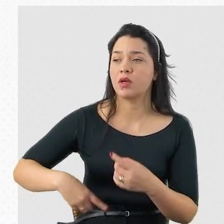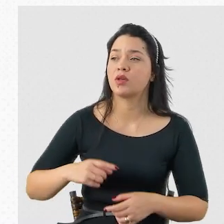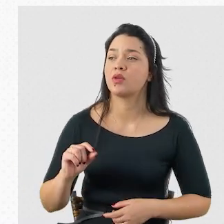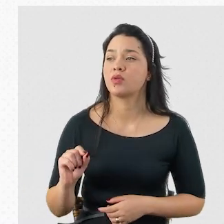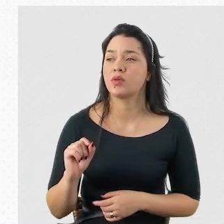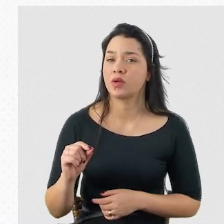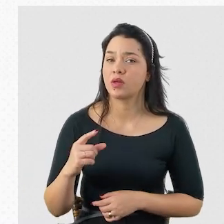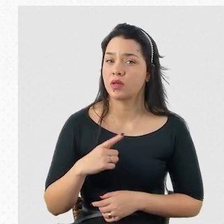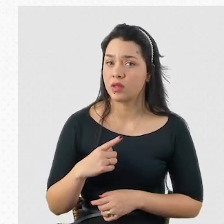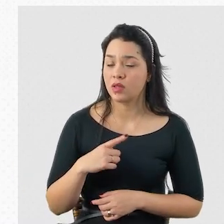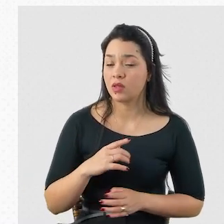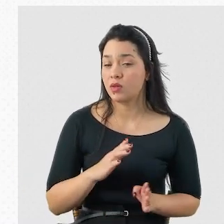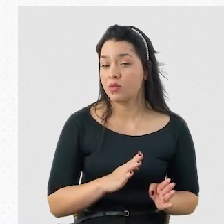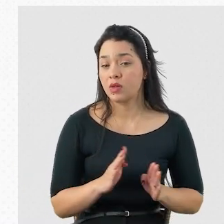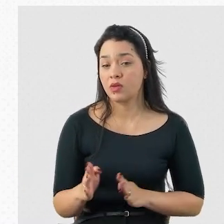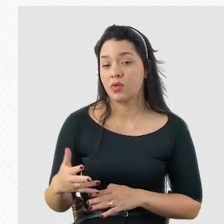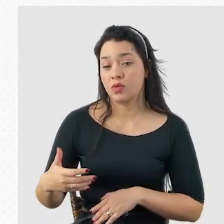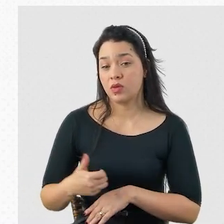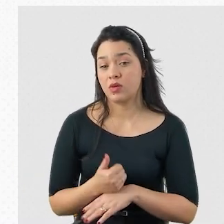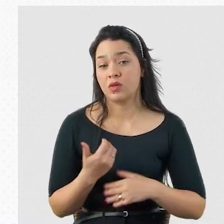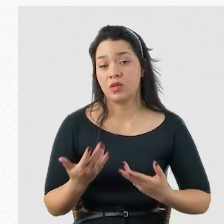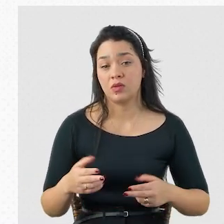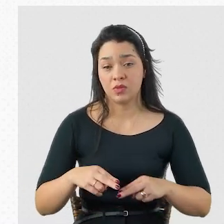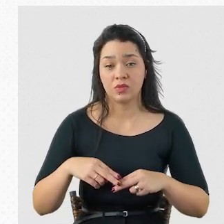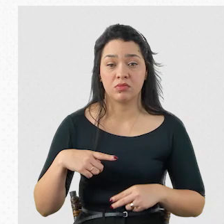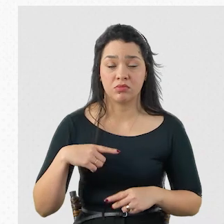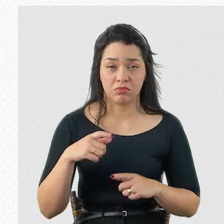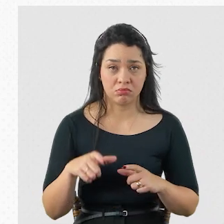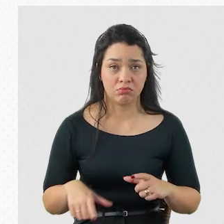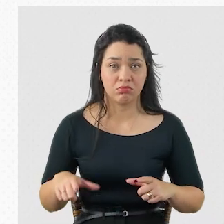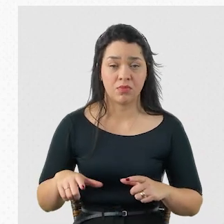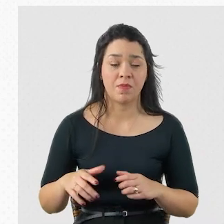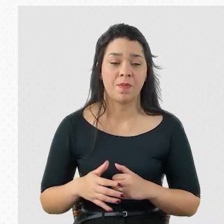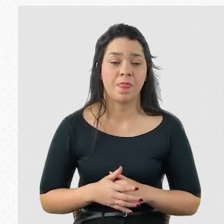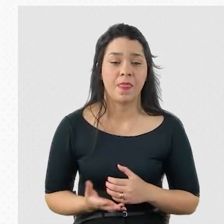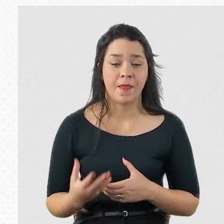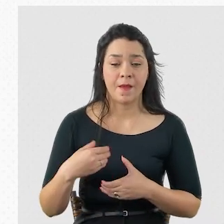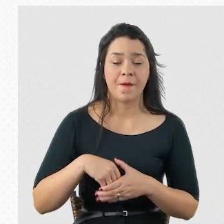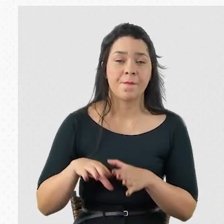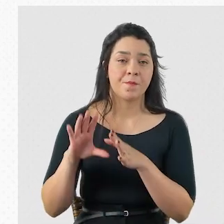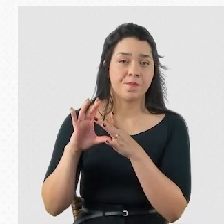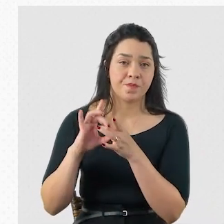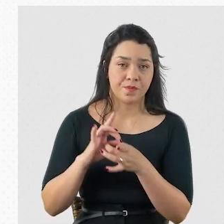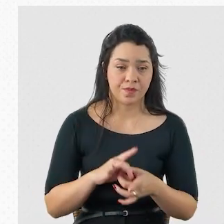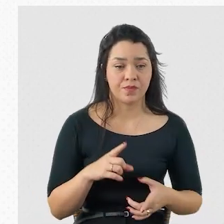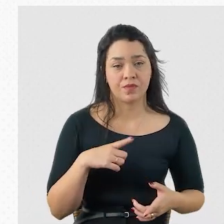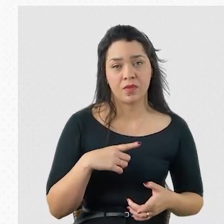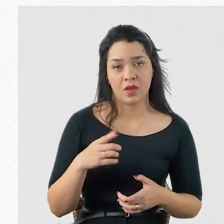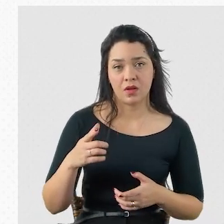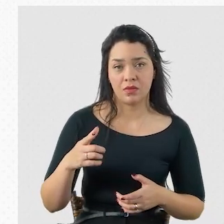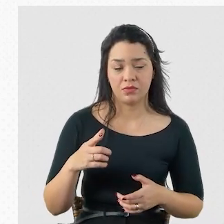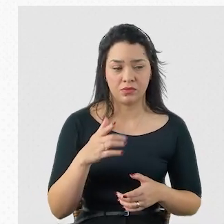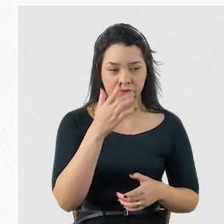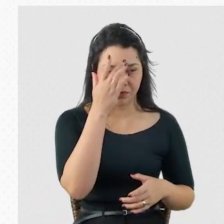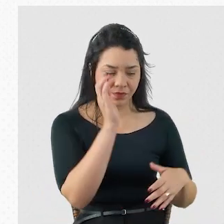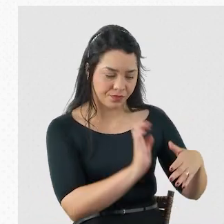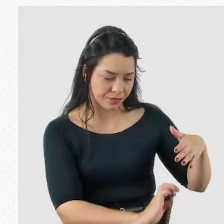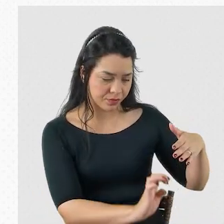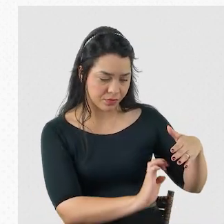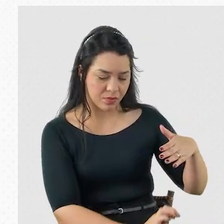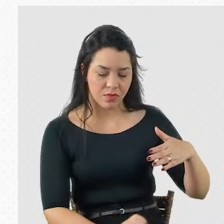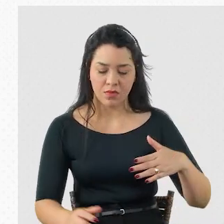poder dadas desde o período colonial, por isso que eu estou fazendo essa citação. Especialmente no contexto onde existem empregadores e